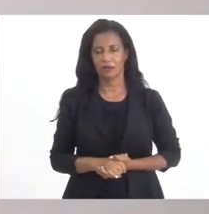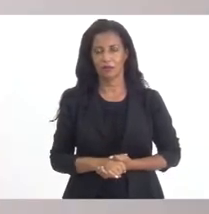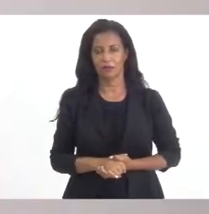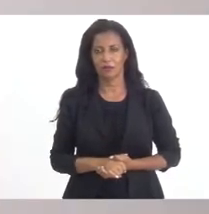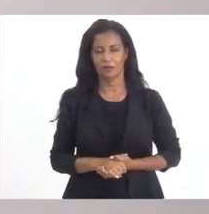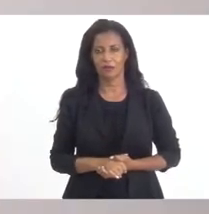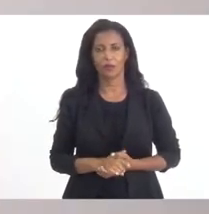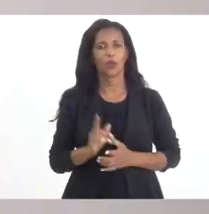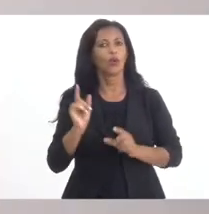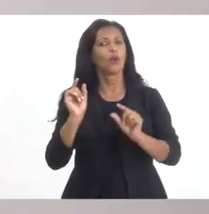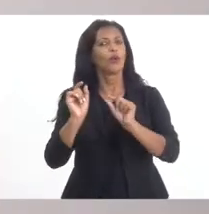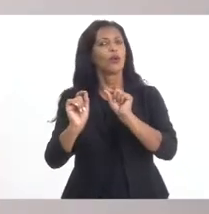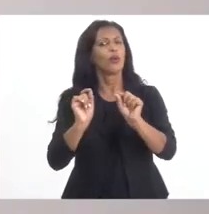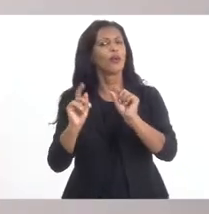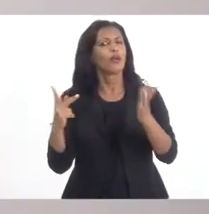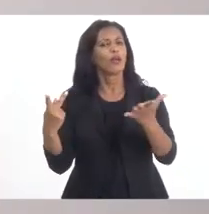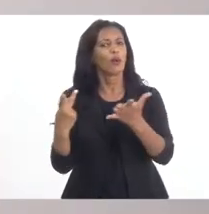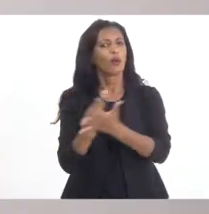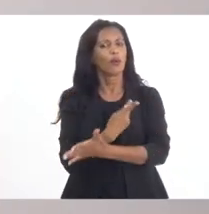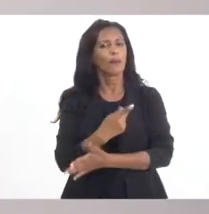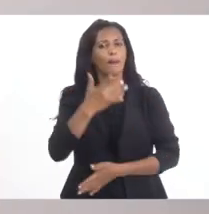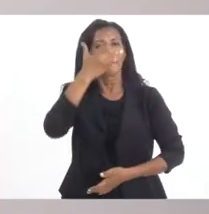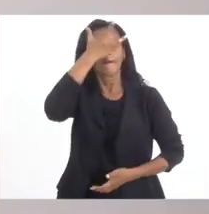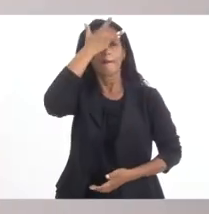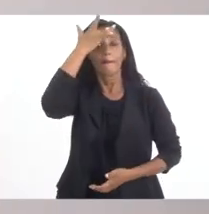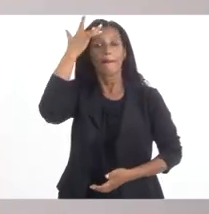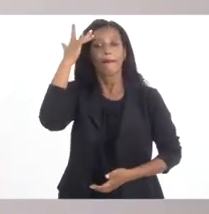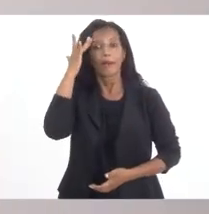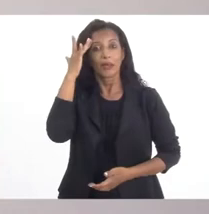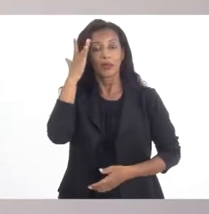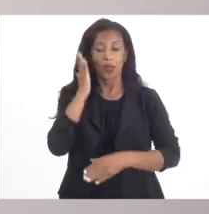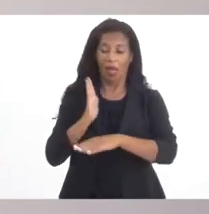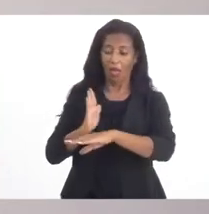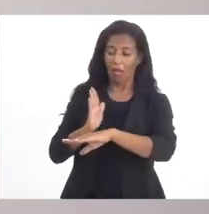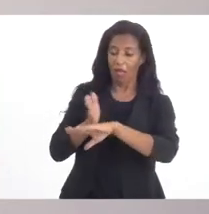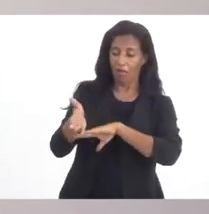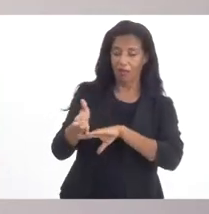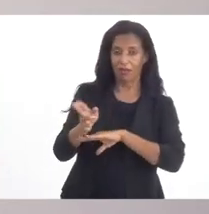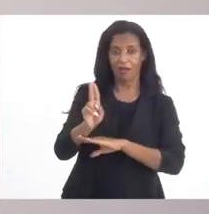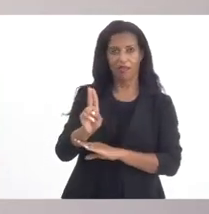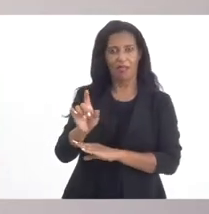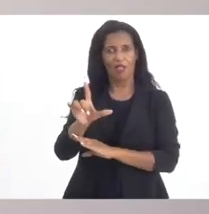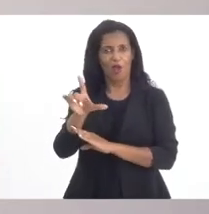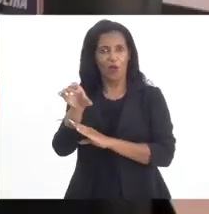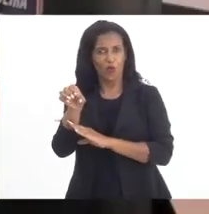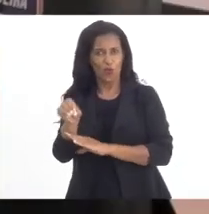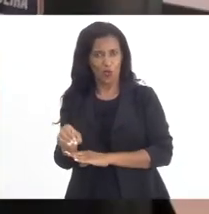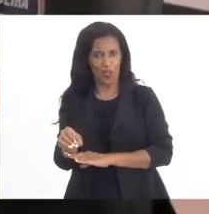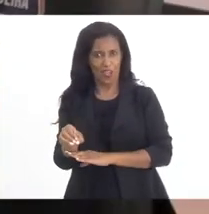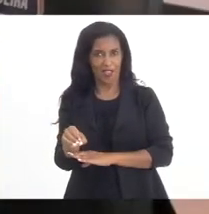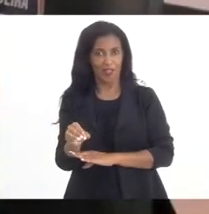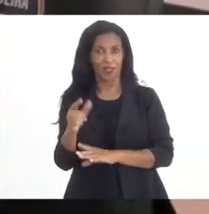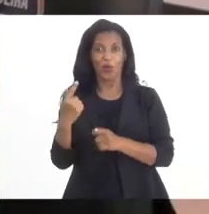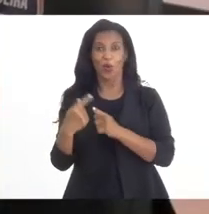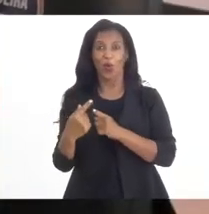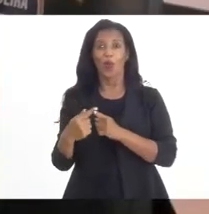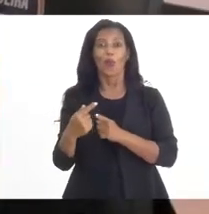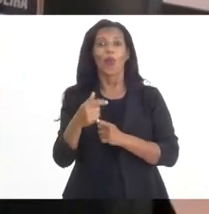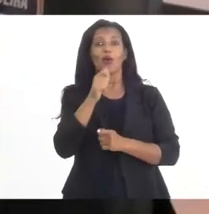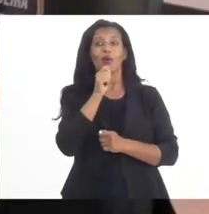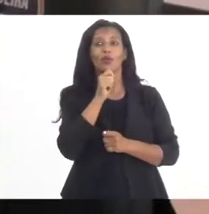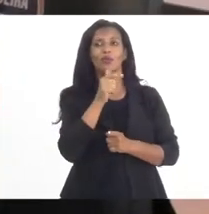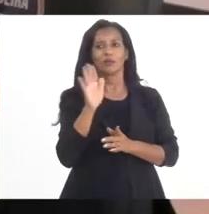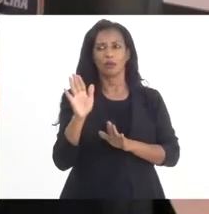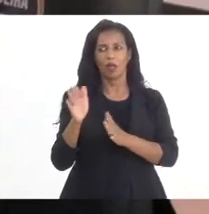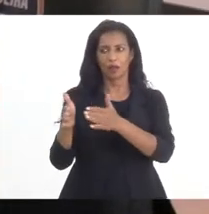O que está ocorrendo? Pessoas que passam para a UESO e ali ficam, pois não passaram para outros lugares. Com